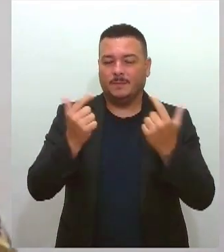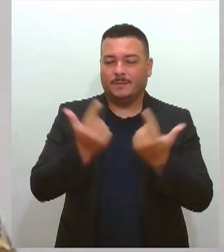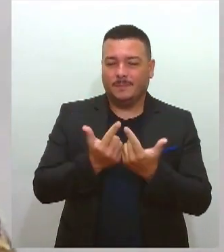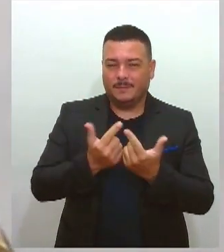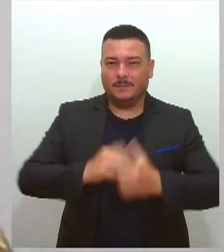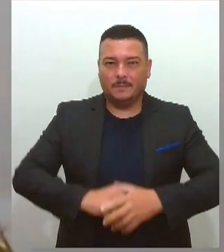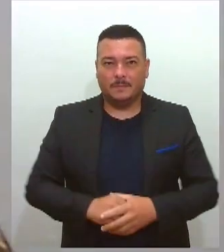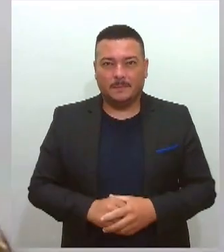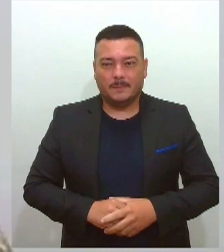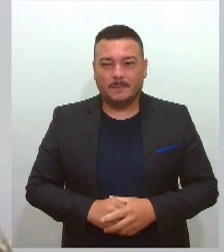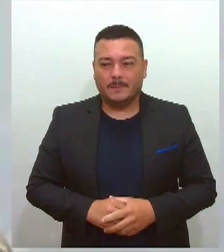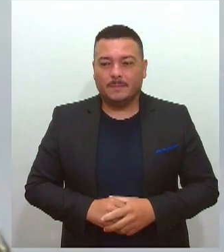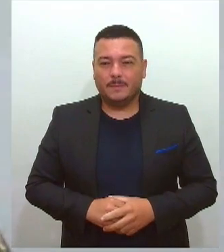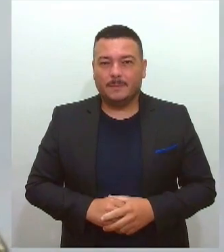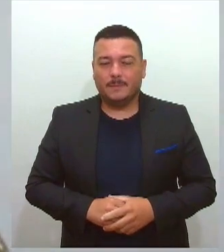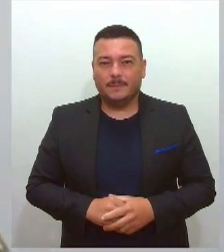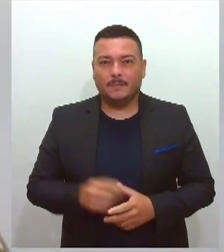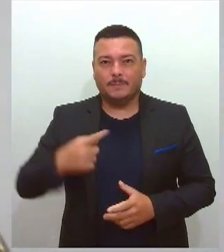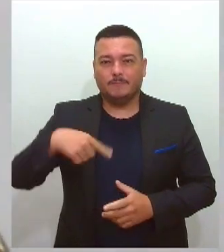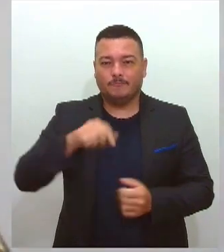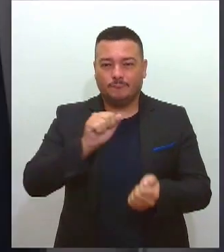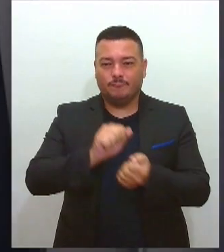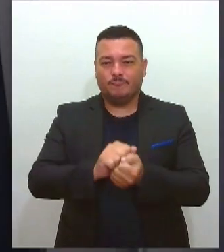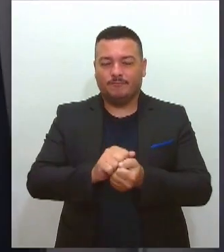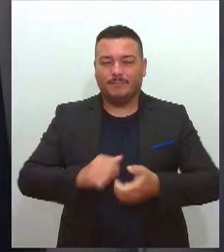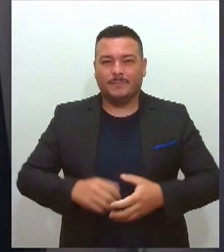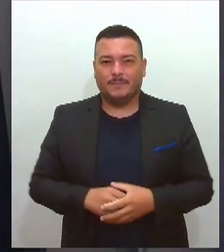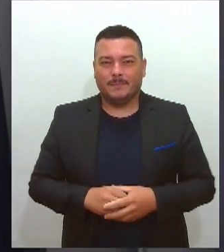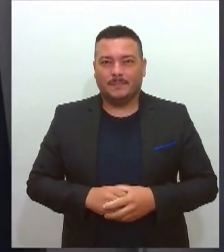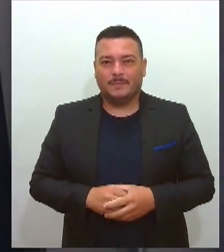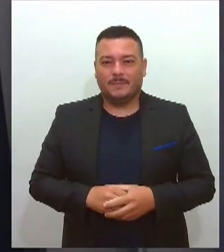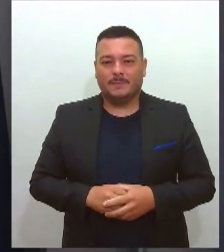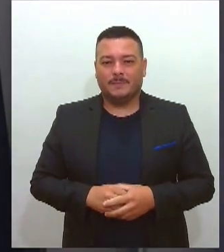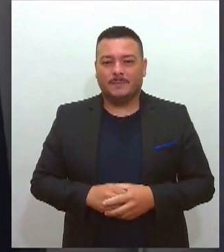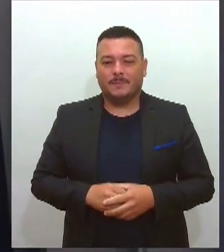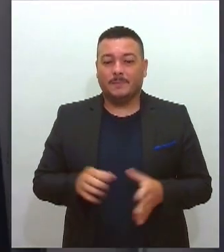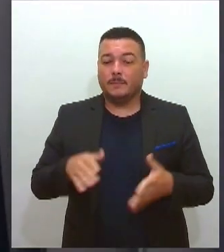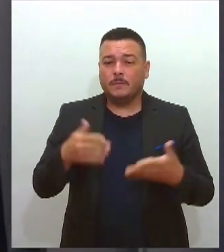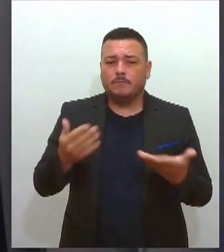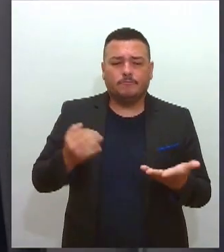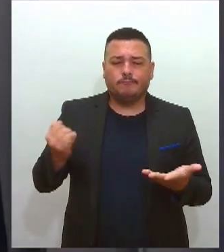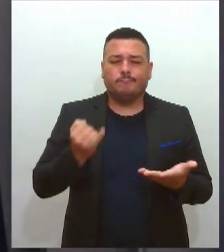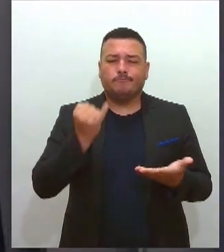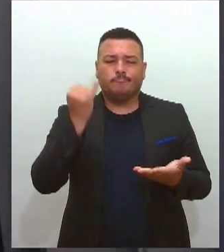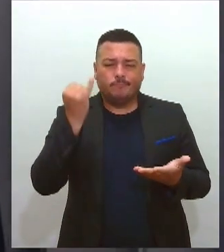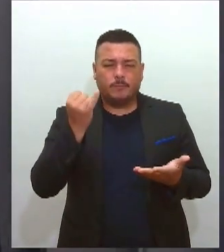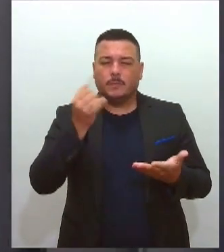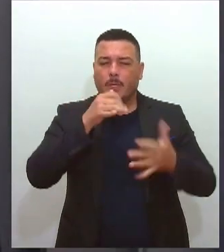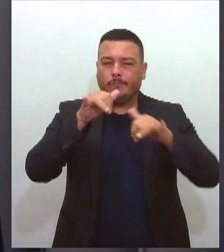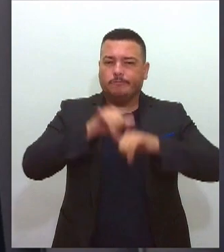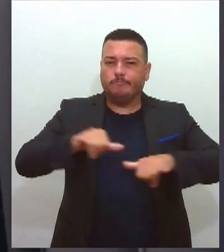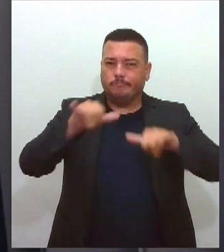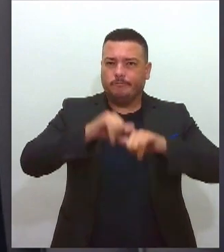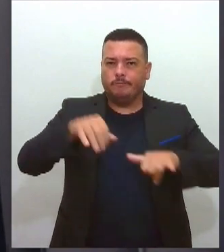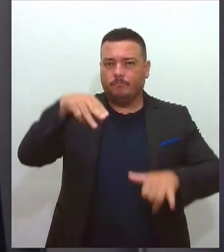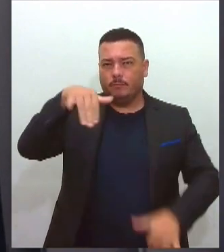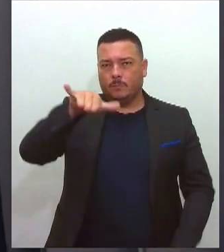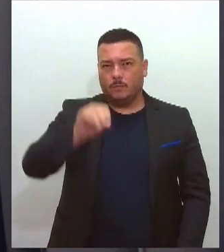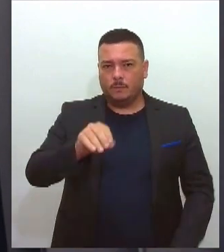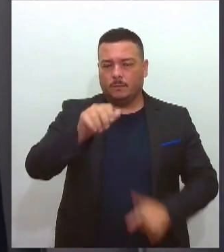e estar com vocês aí, Acival. Reinato, qual a importância da campanha Maio Amarelo?